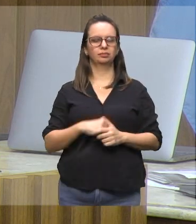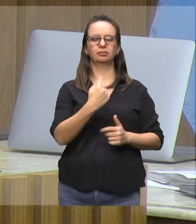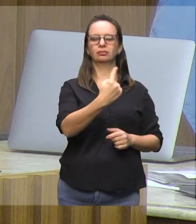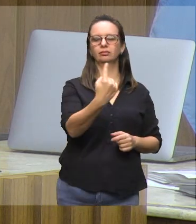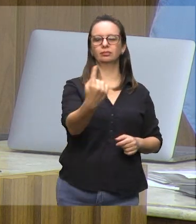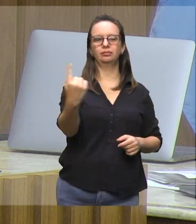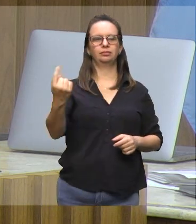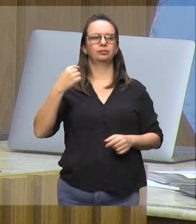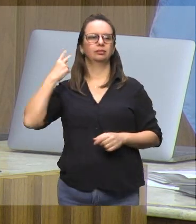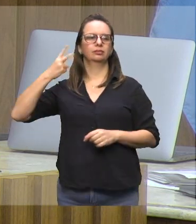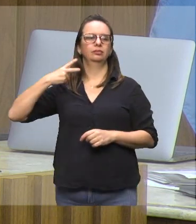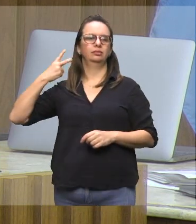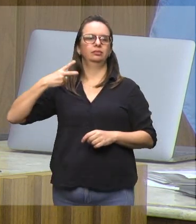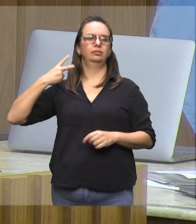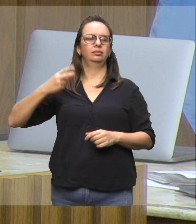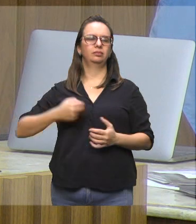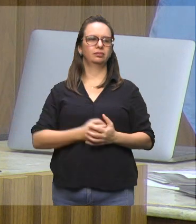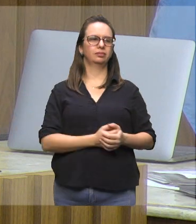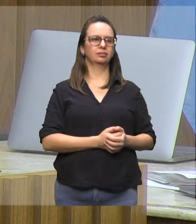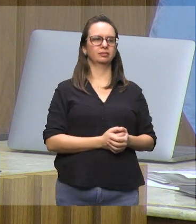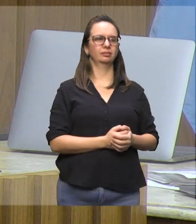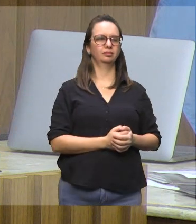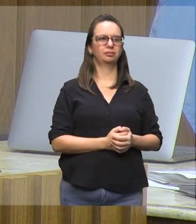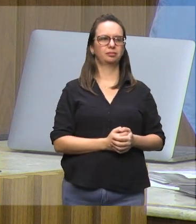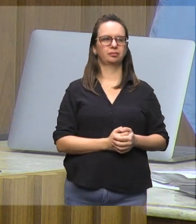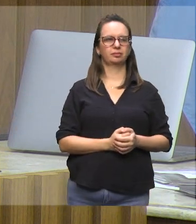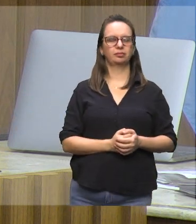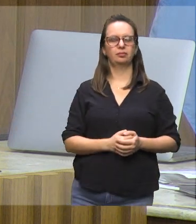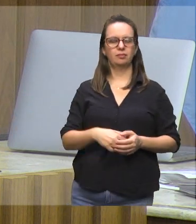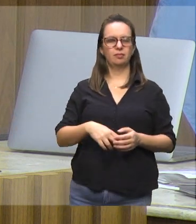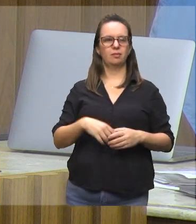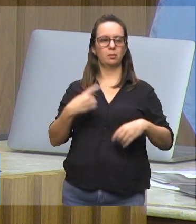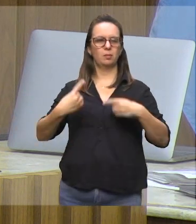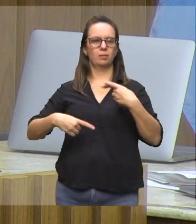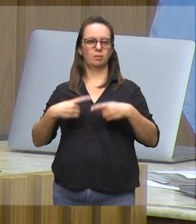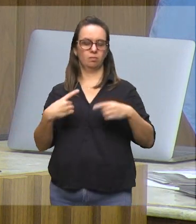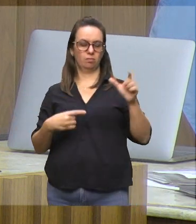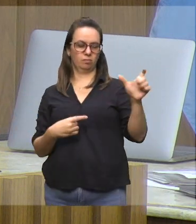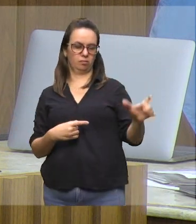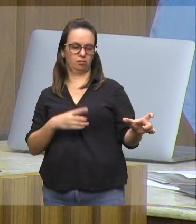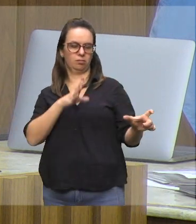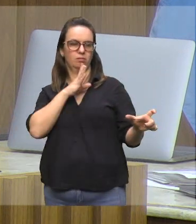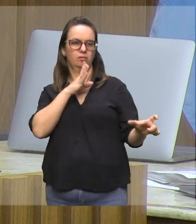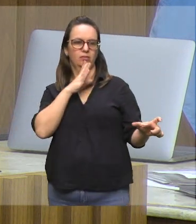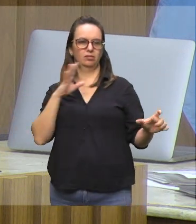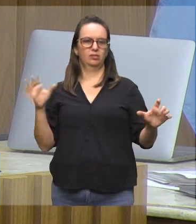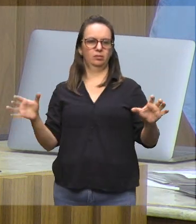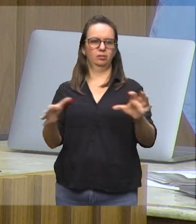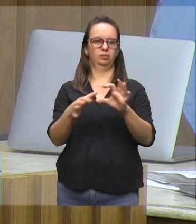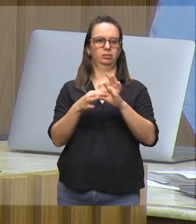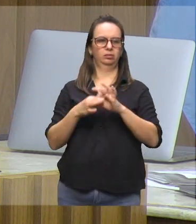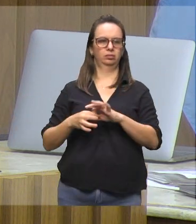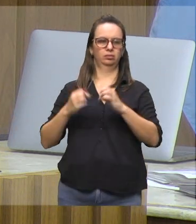vereador, com cada seu parlamentar que tem contato, nos unirmos aí para poder chegarmos aí